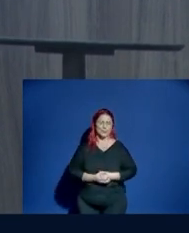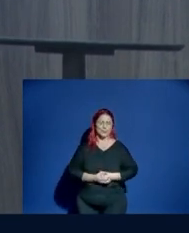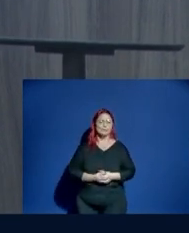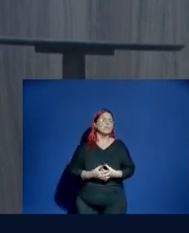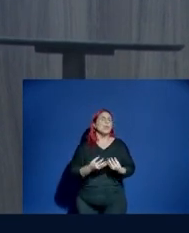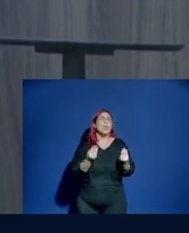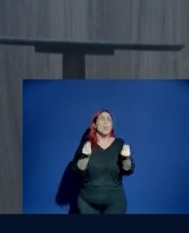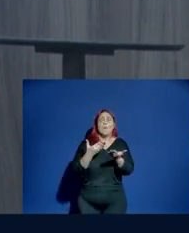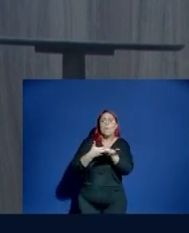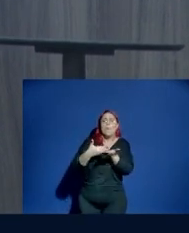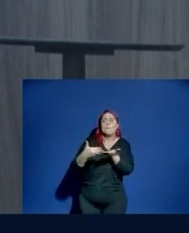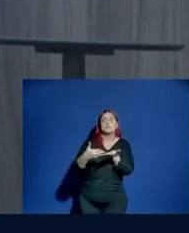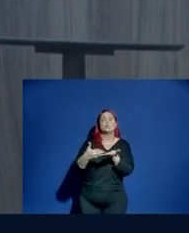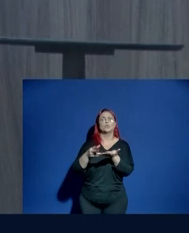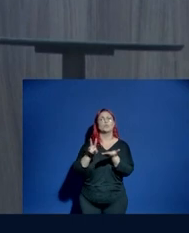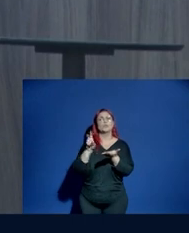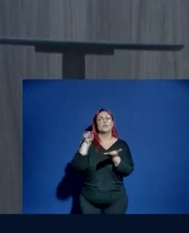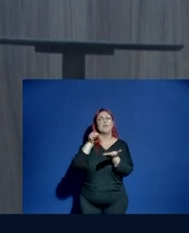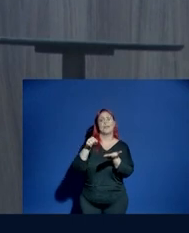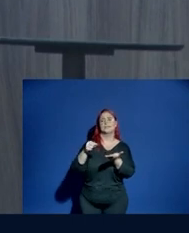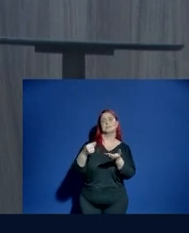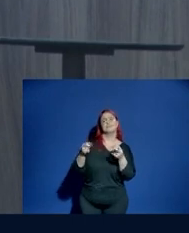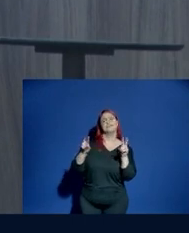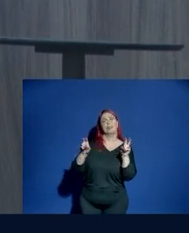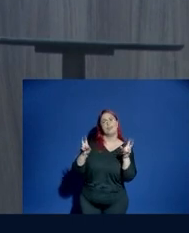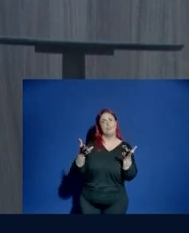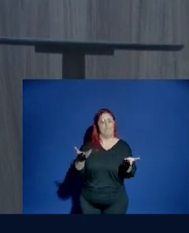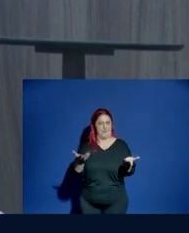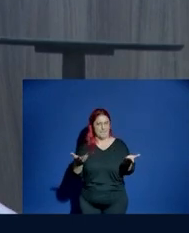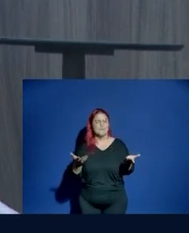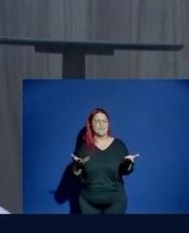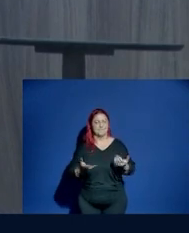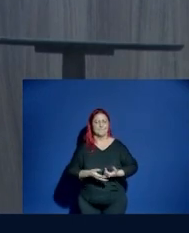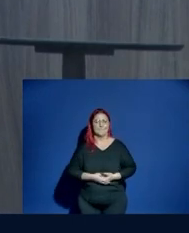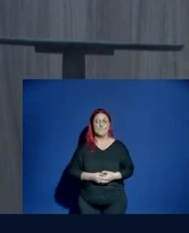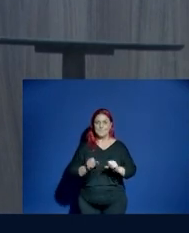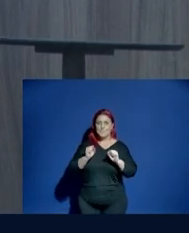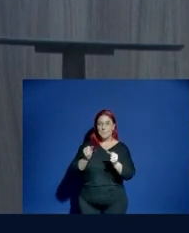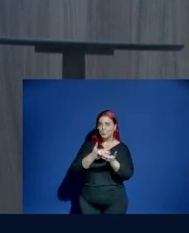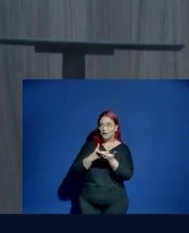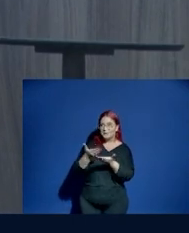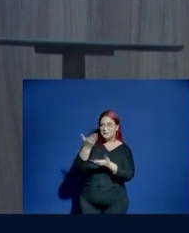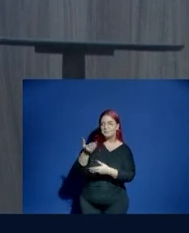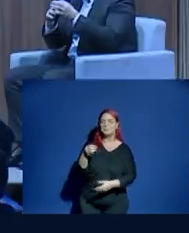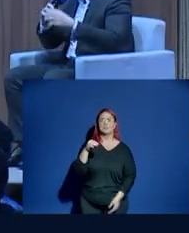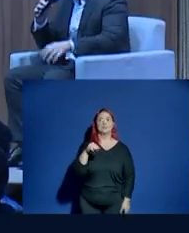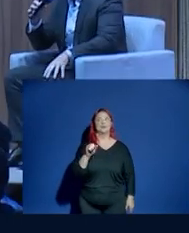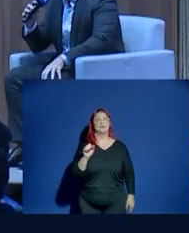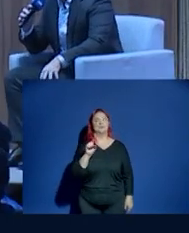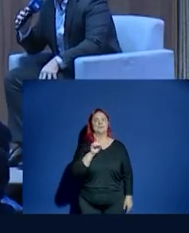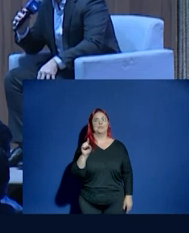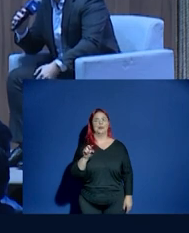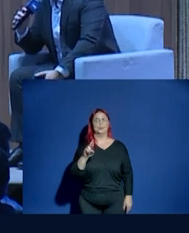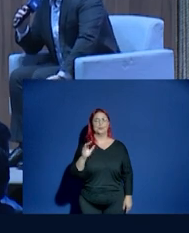começou essa jornada como é que foi isso poderia começar com você